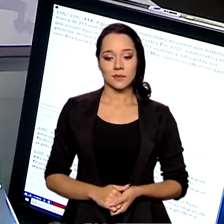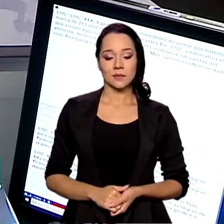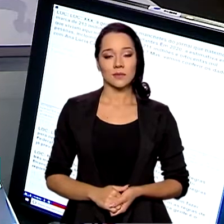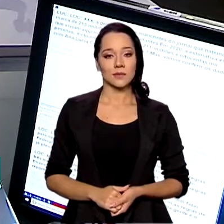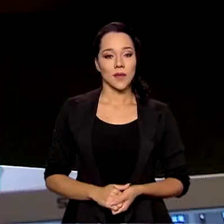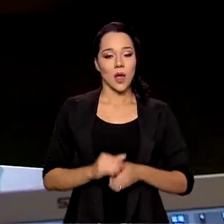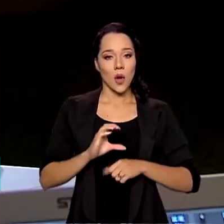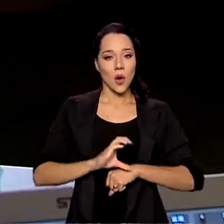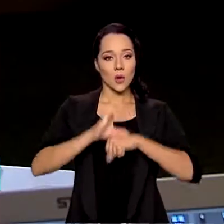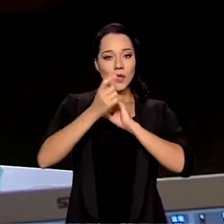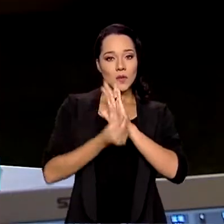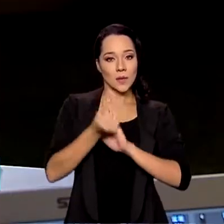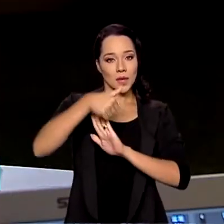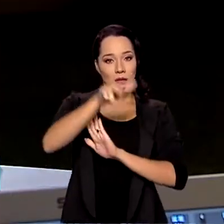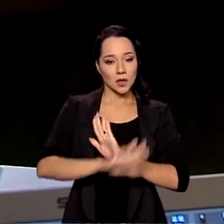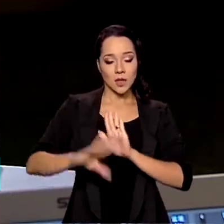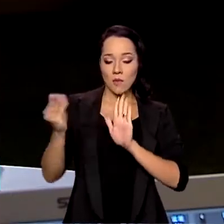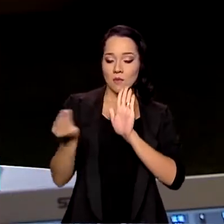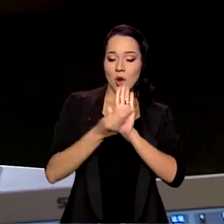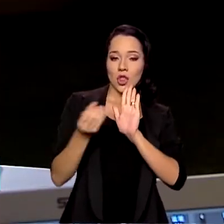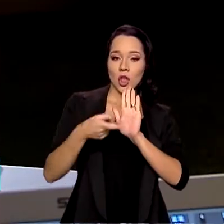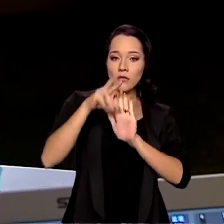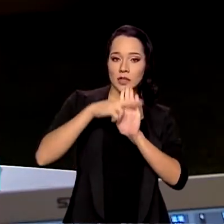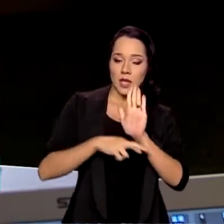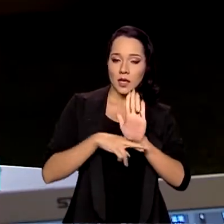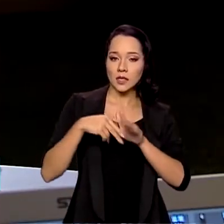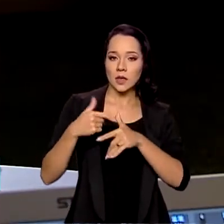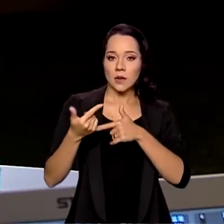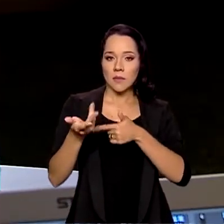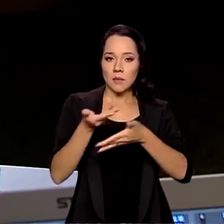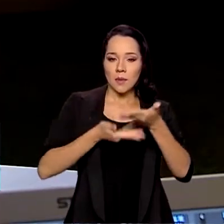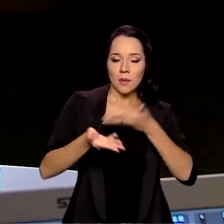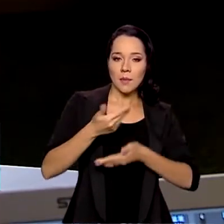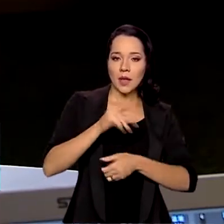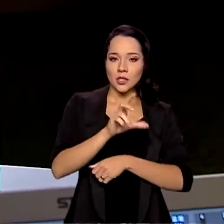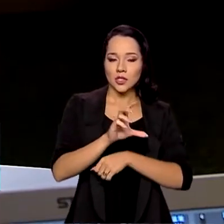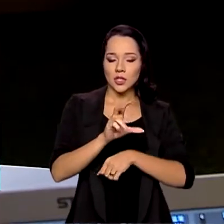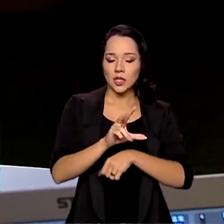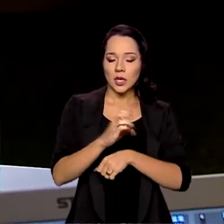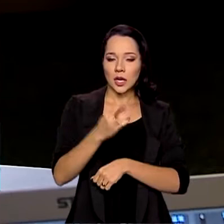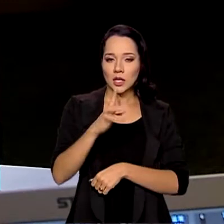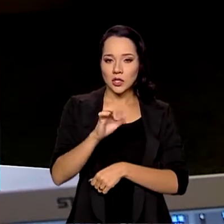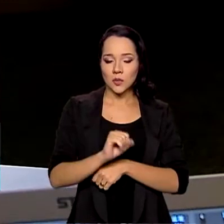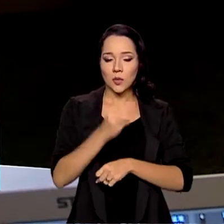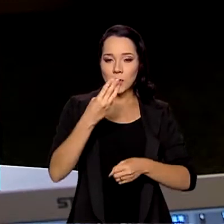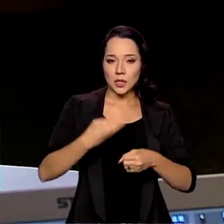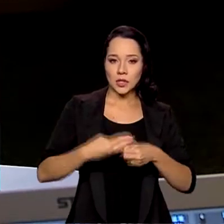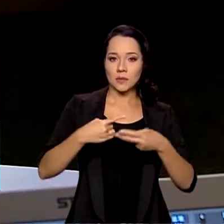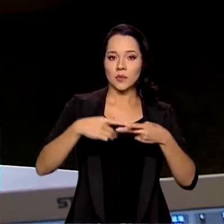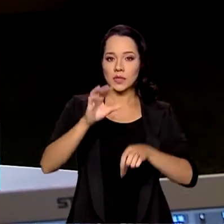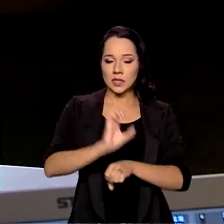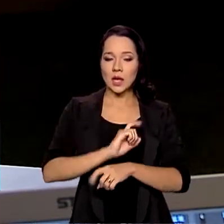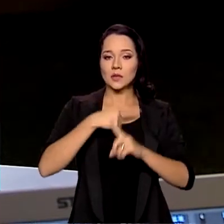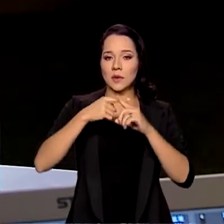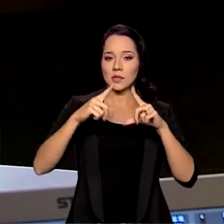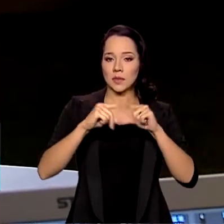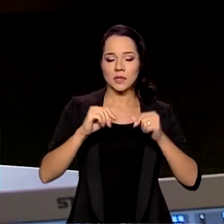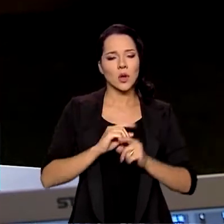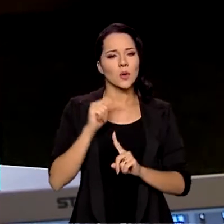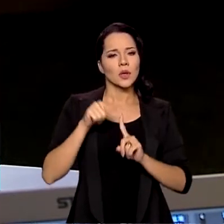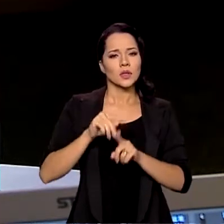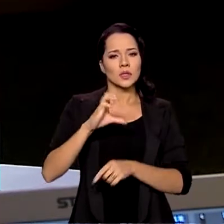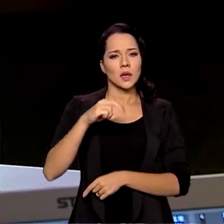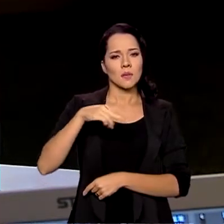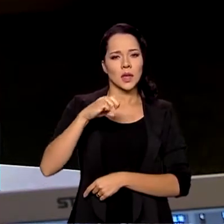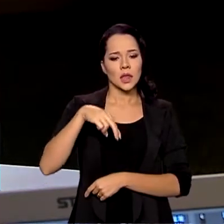O Conselho Monetário Nacional estabeleceu novas regras para operações de crédito feitas por municípios, estados e Distrito Federal. O objetivo do